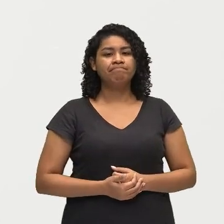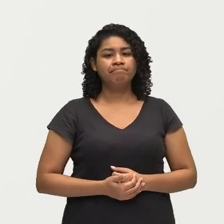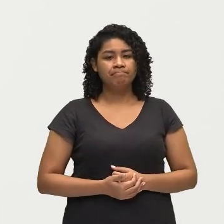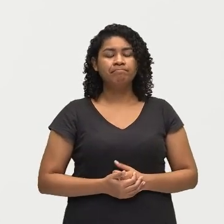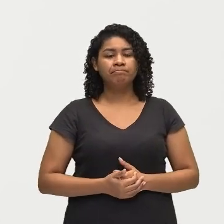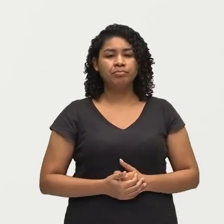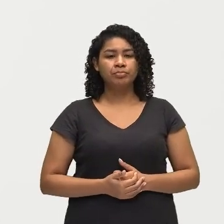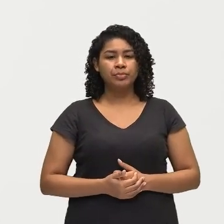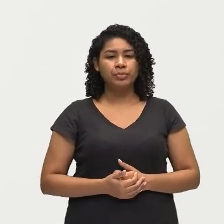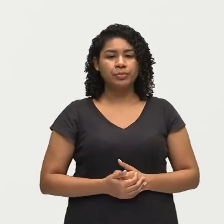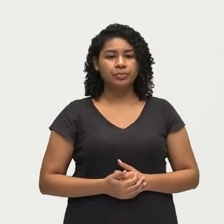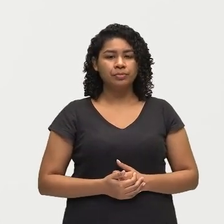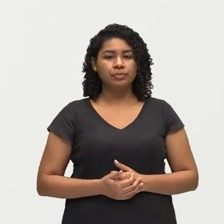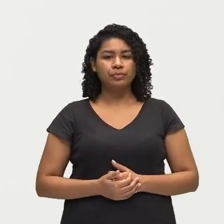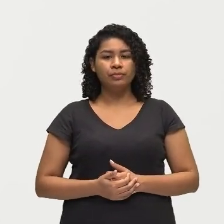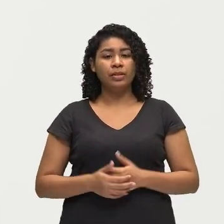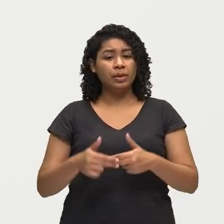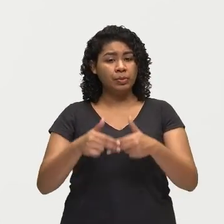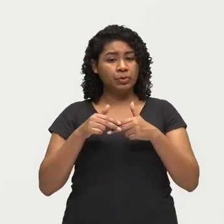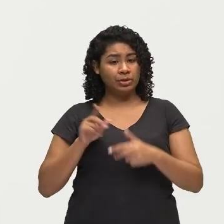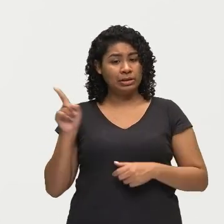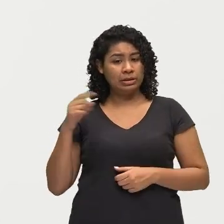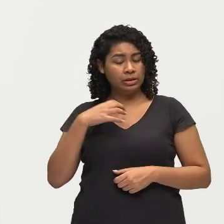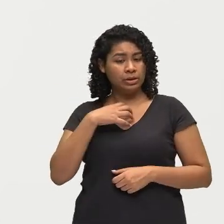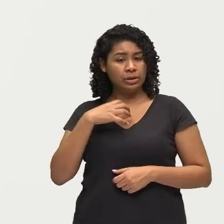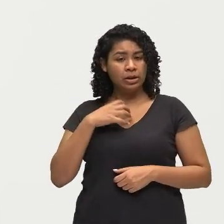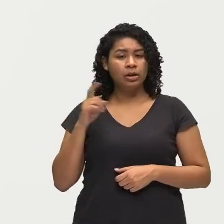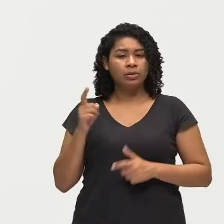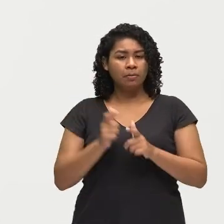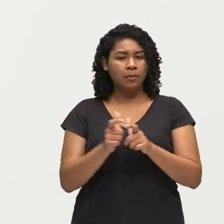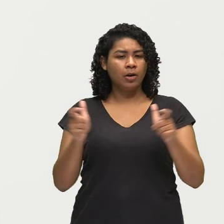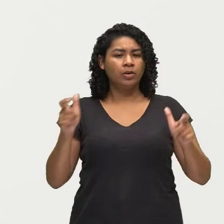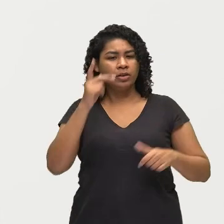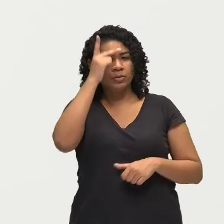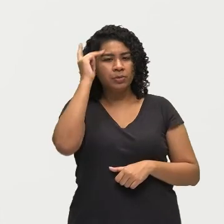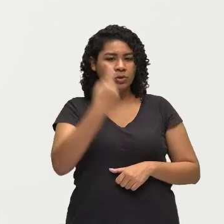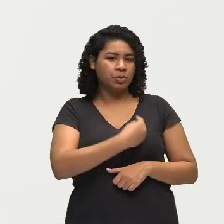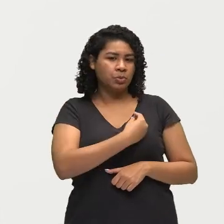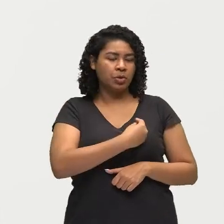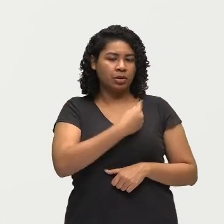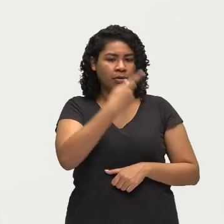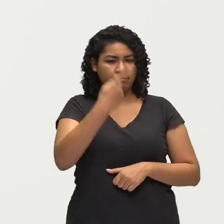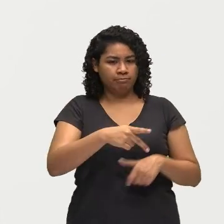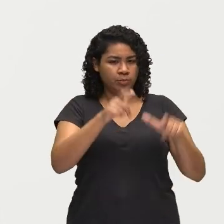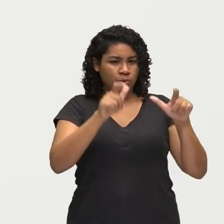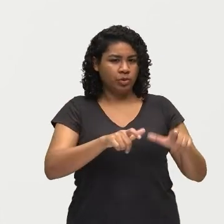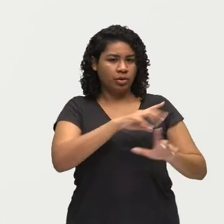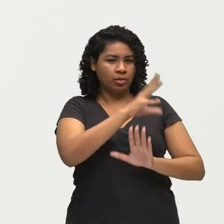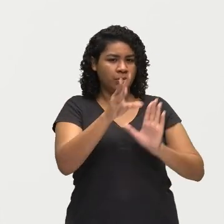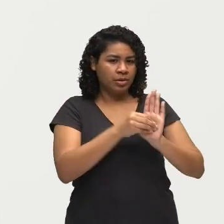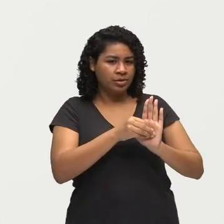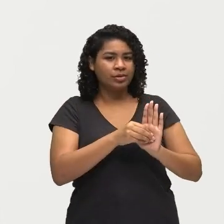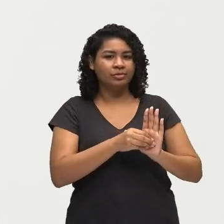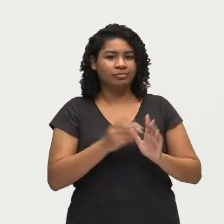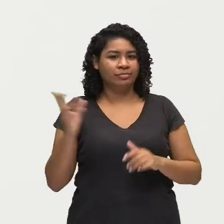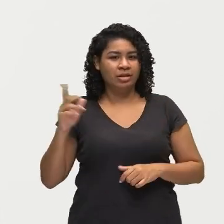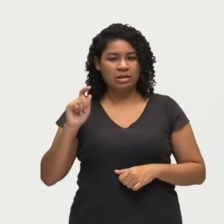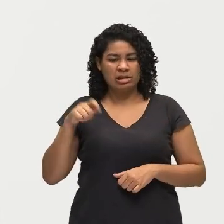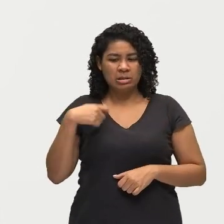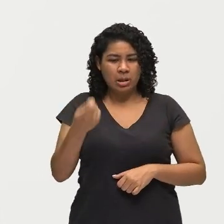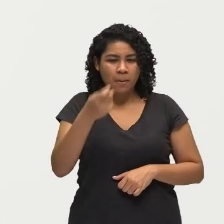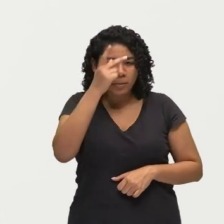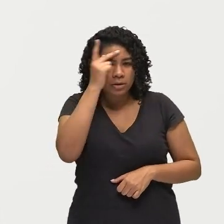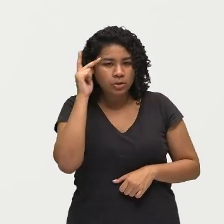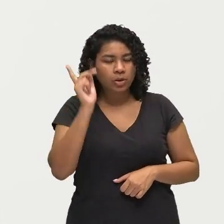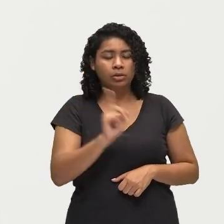contas, era apenas dessa forma que muitos dos colonos que habitavam a região amazônica viam esses indígenas. Não viam como pessoas, viam apenas como